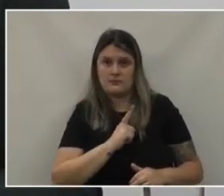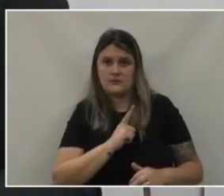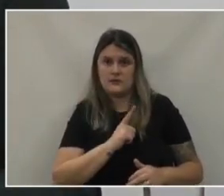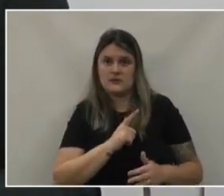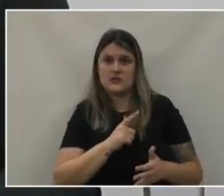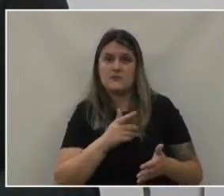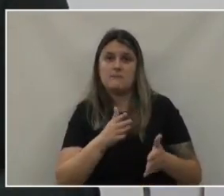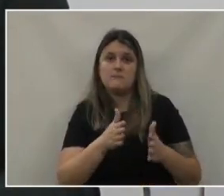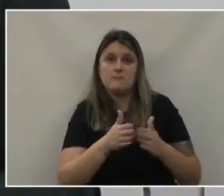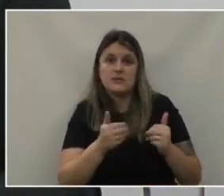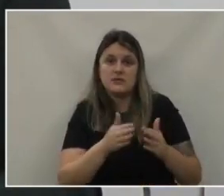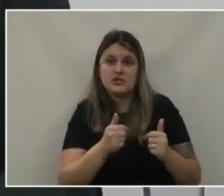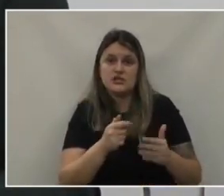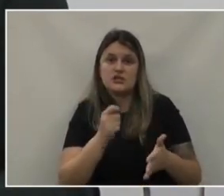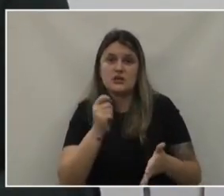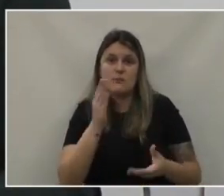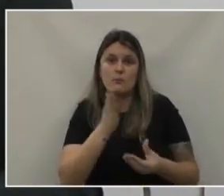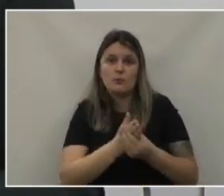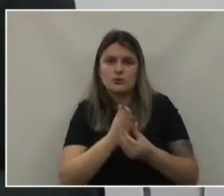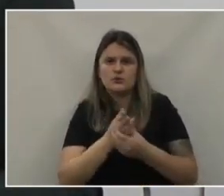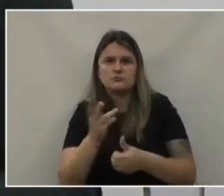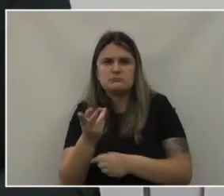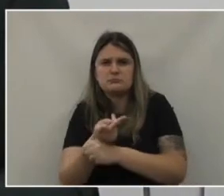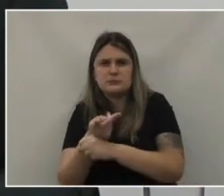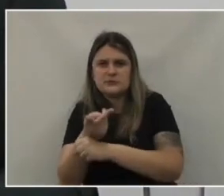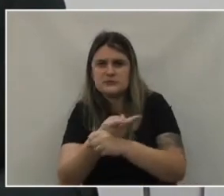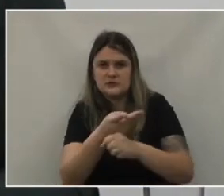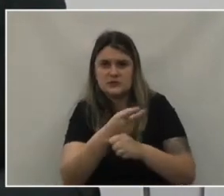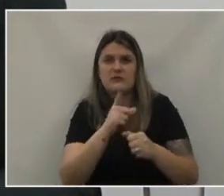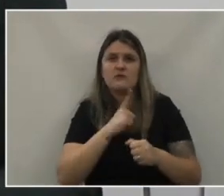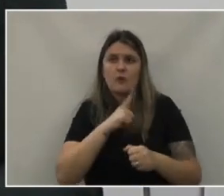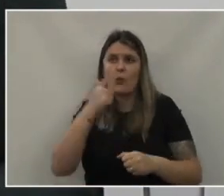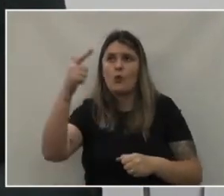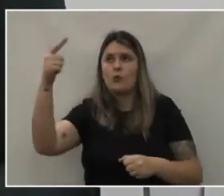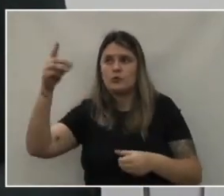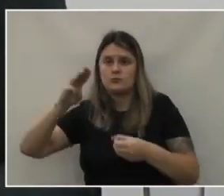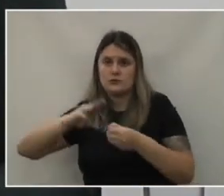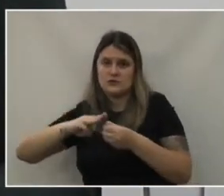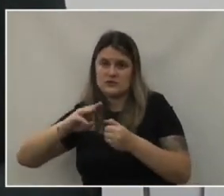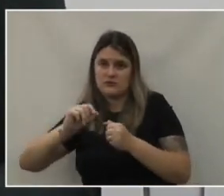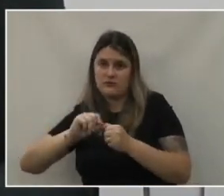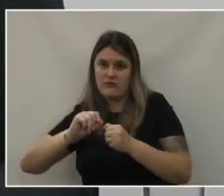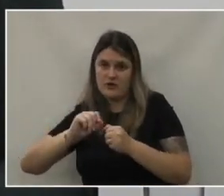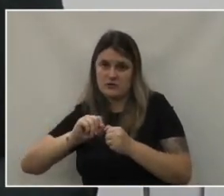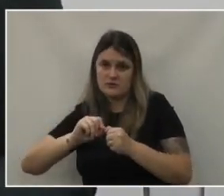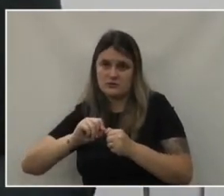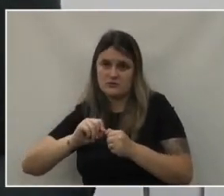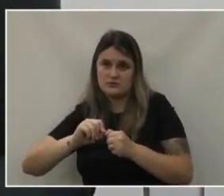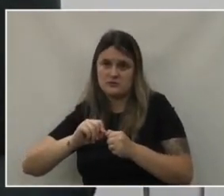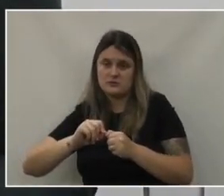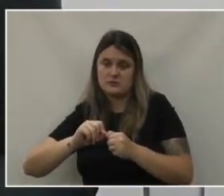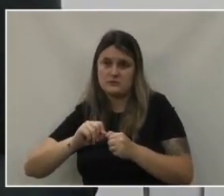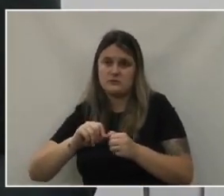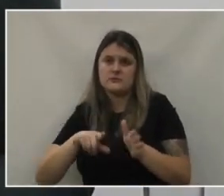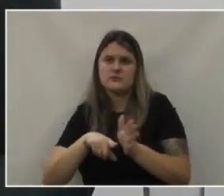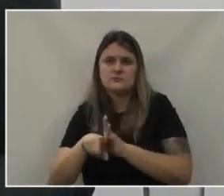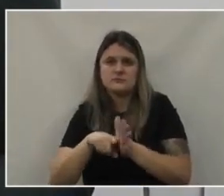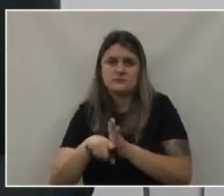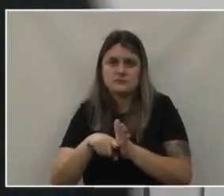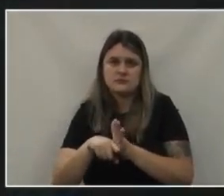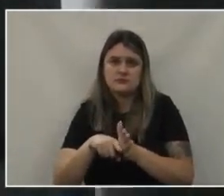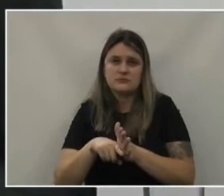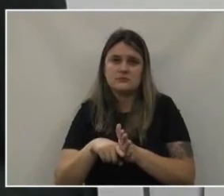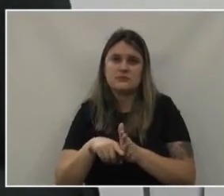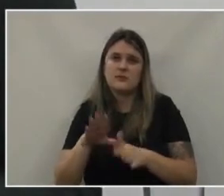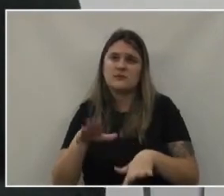de busca, né, desses recursos, já faz em outro município. Então, realmente, e esse cálculo ele bate